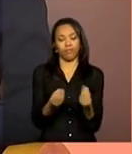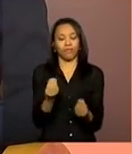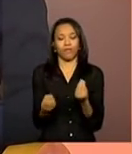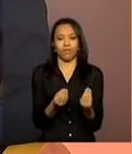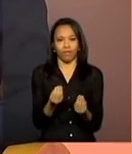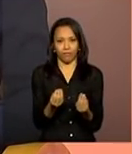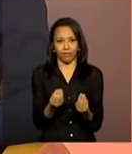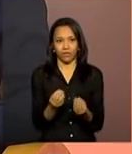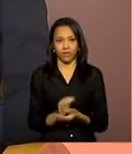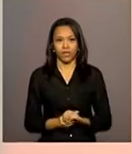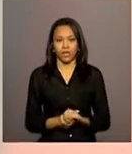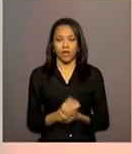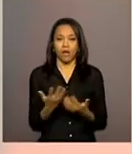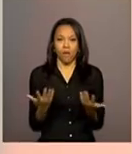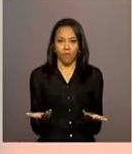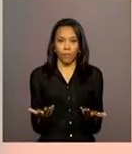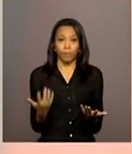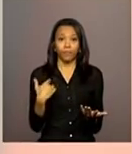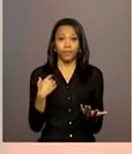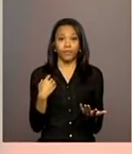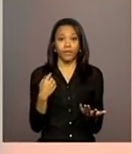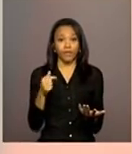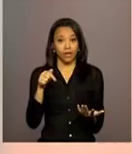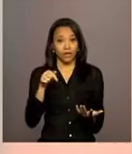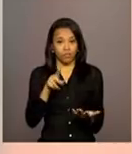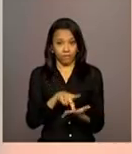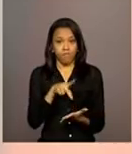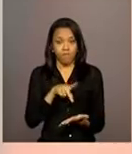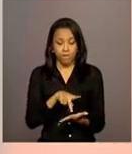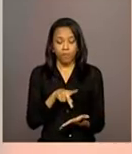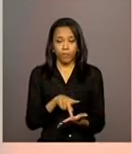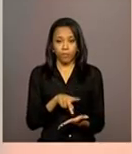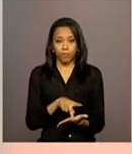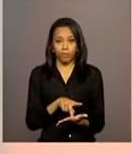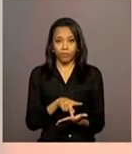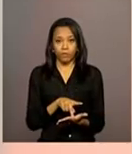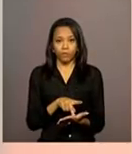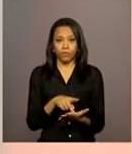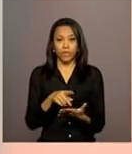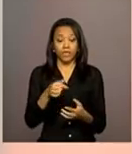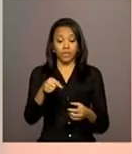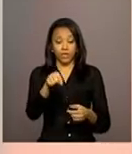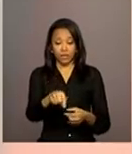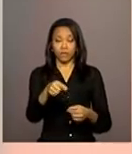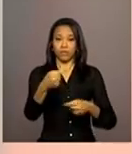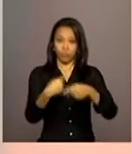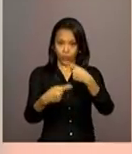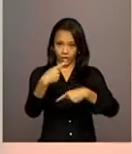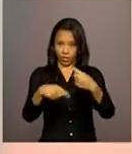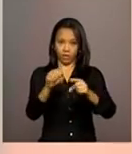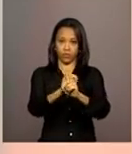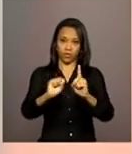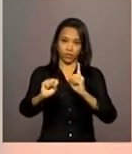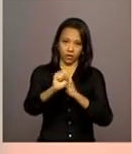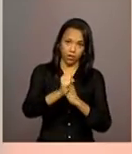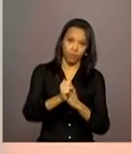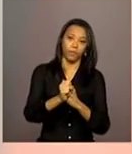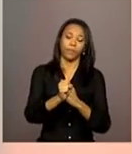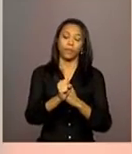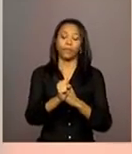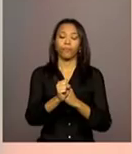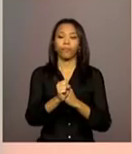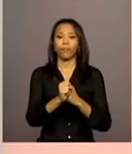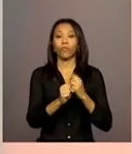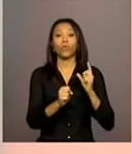na realidade a relação né do da política de assistência social com